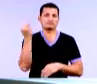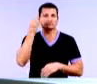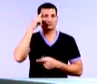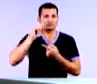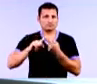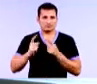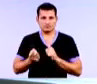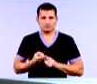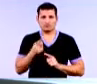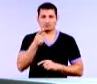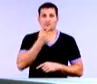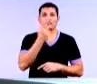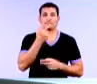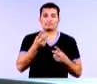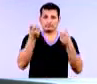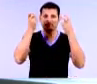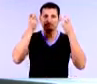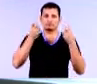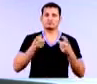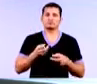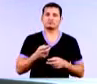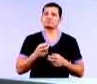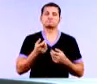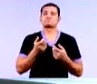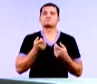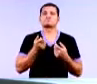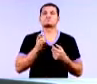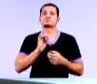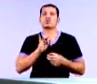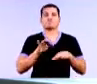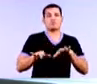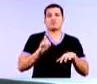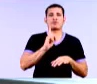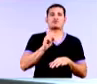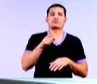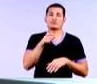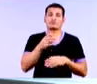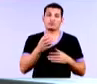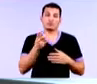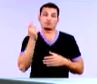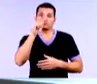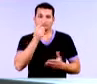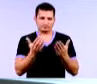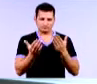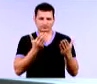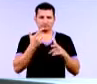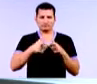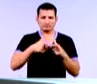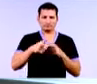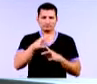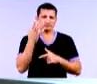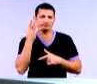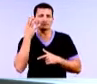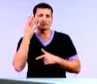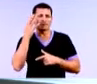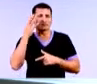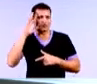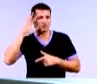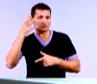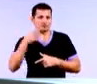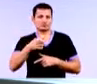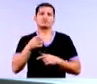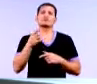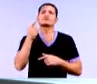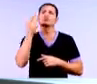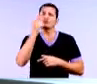que vocês vão perceber que não basta só saber programar. Quando você consegue analisar o problema e resolvê-lo, você aplica ele a um pseudocódigo